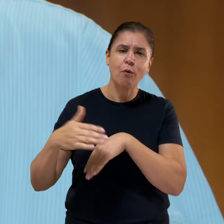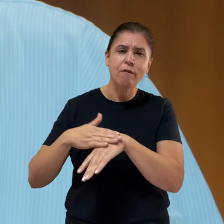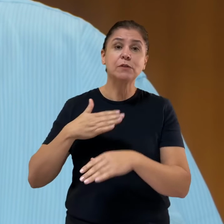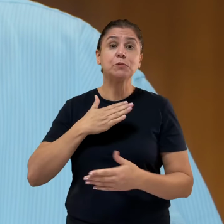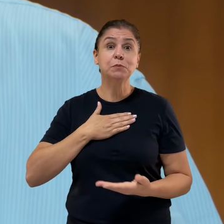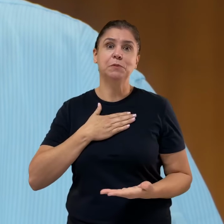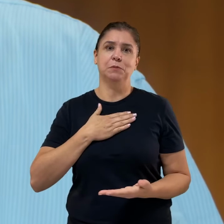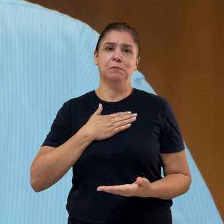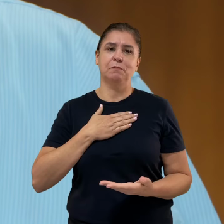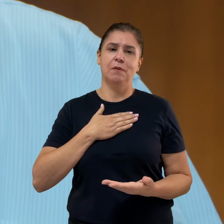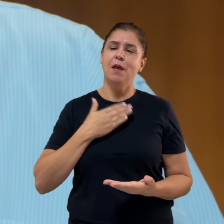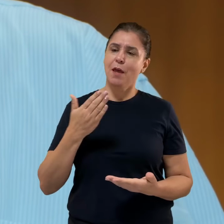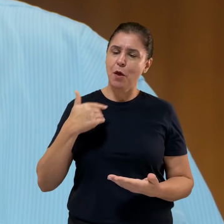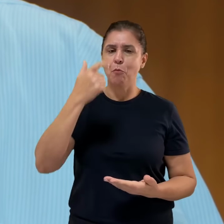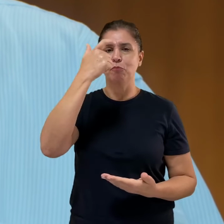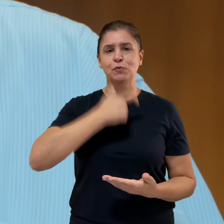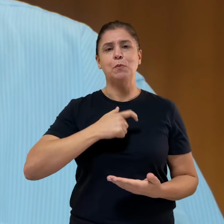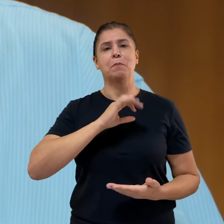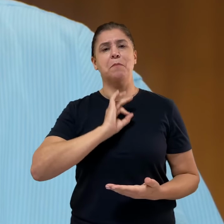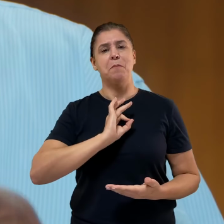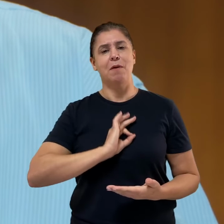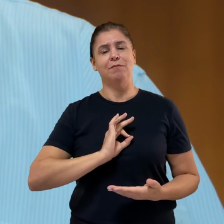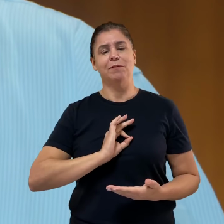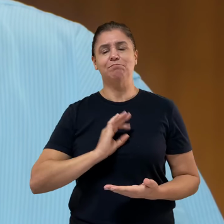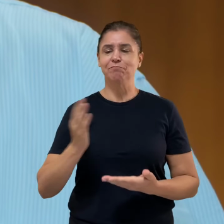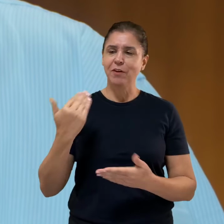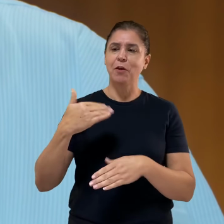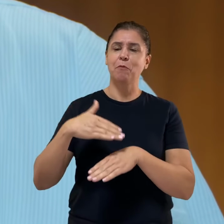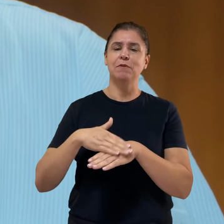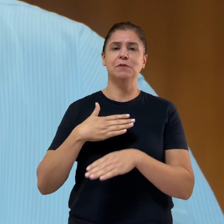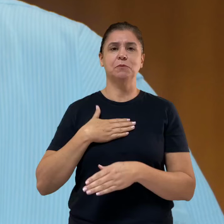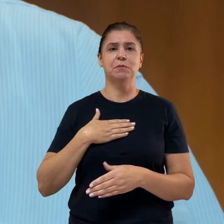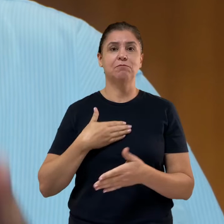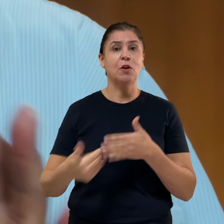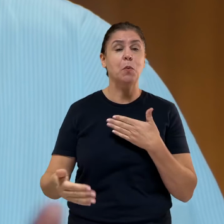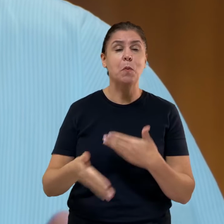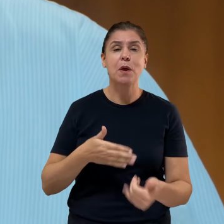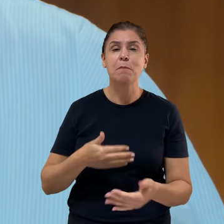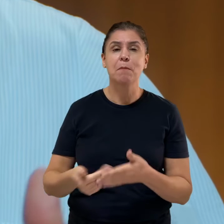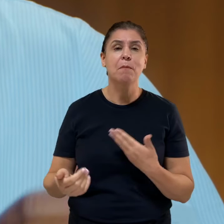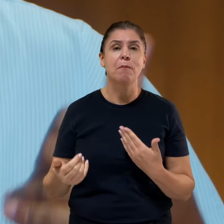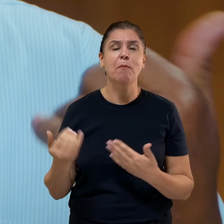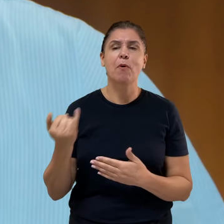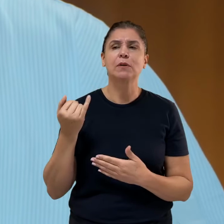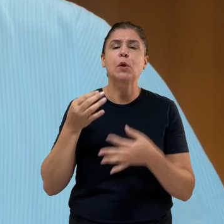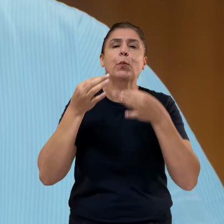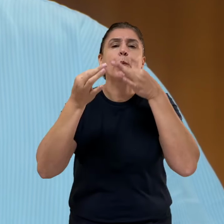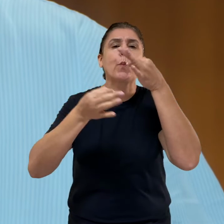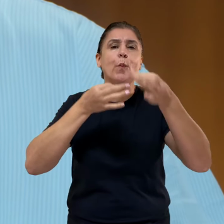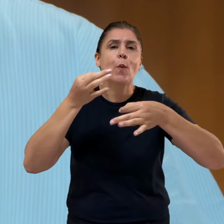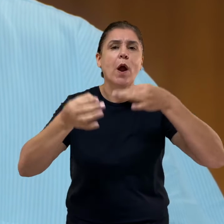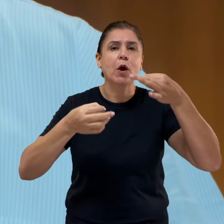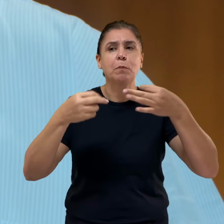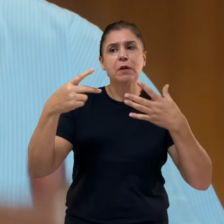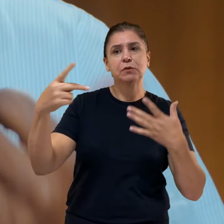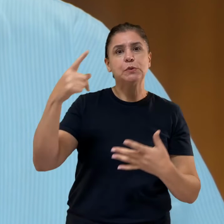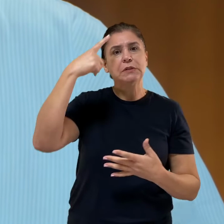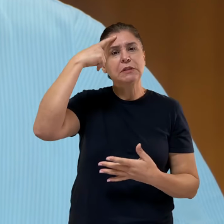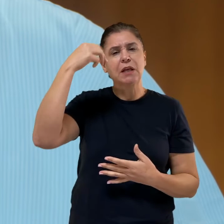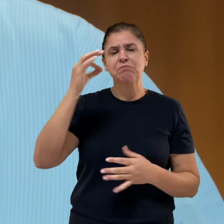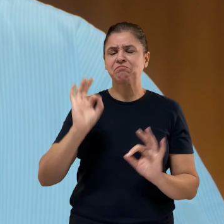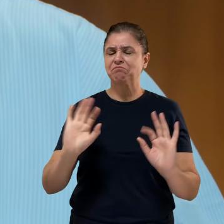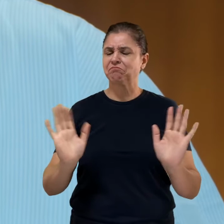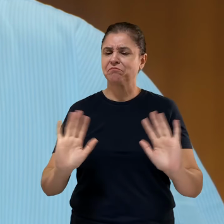Converse comigo. Eu sou o paroco. Converse comigo. Não importa qual o argumento. Não